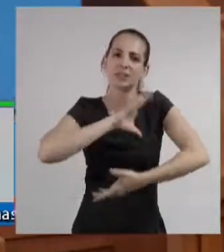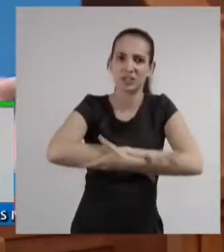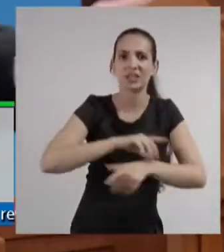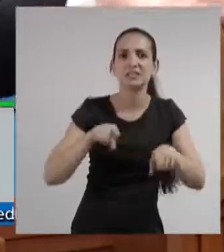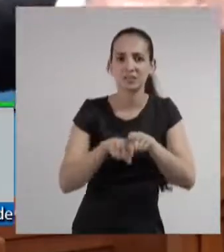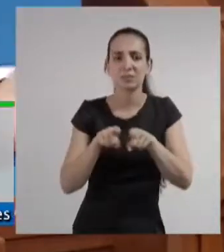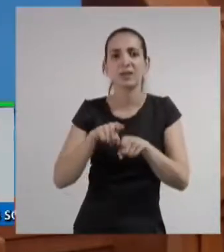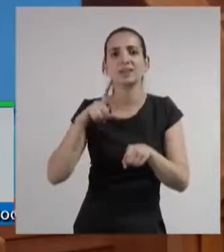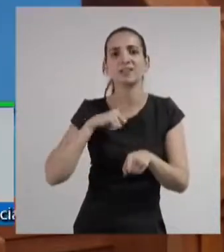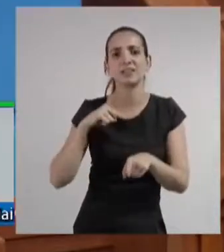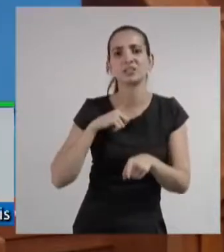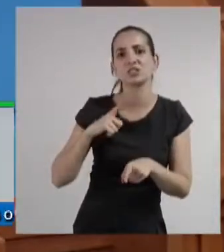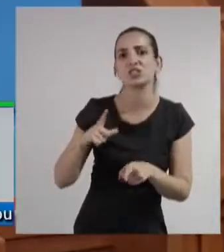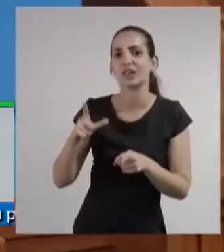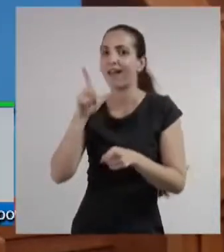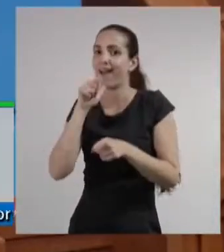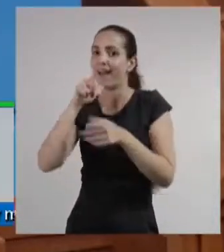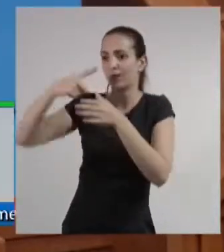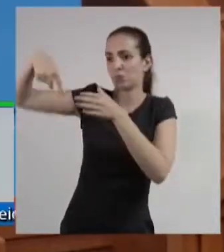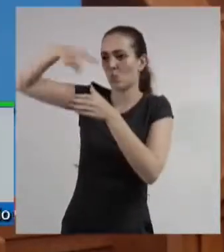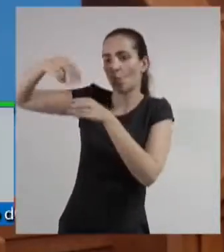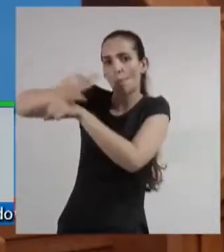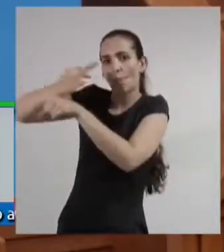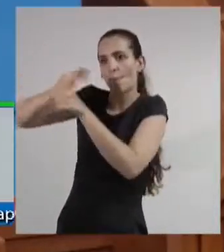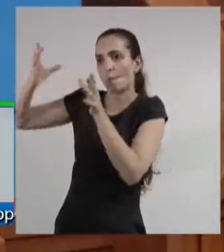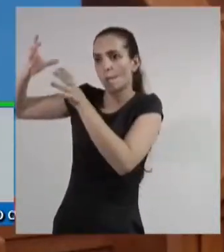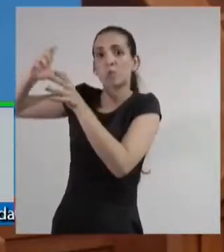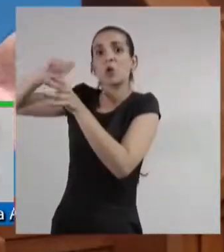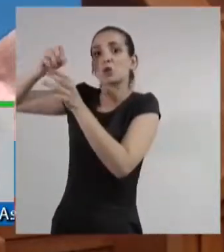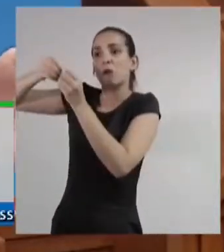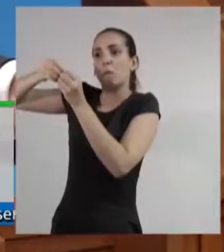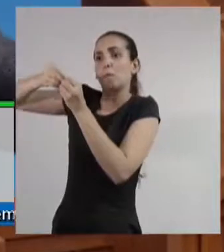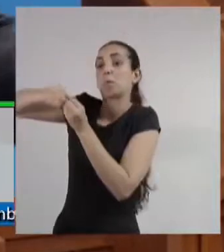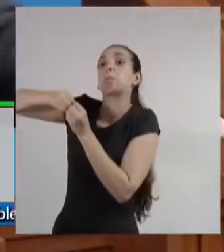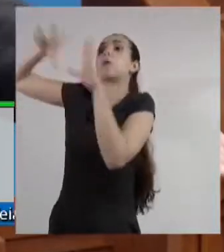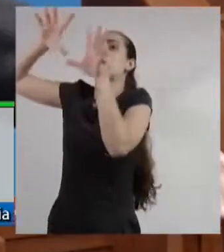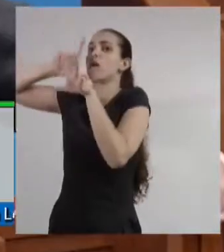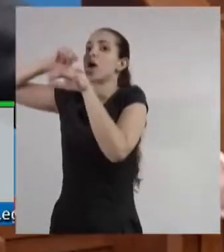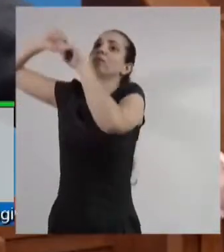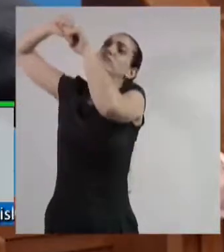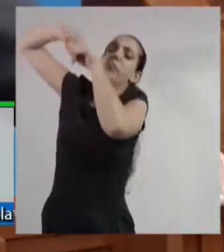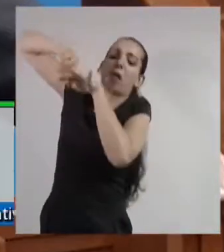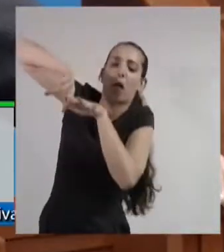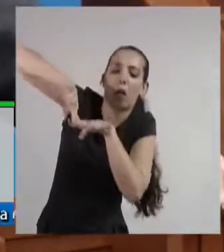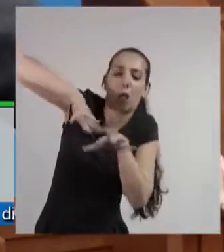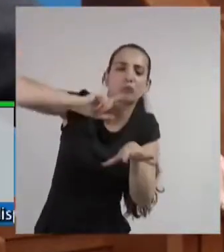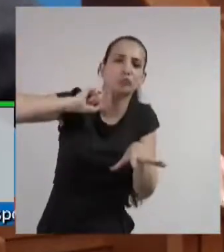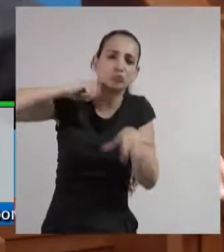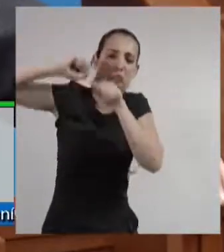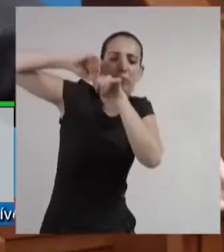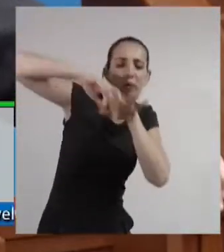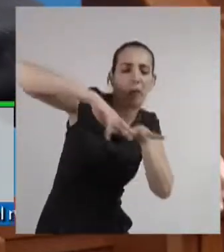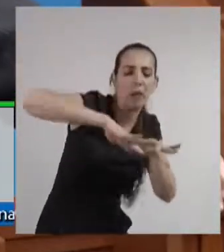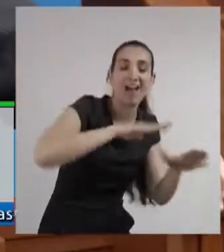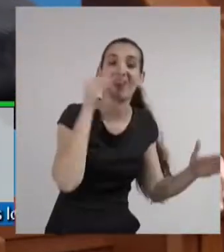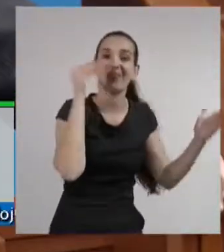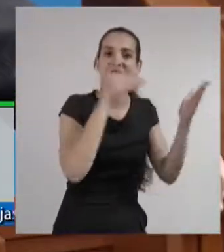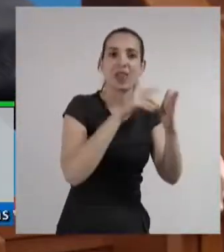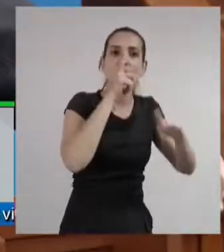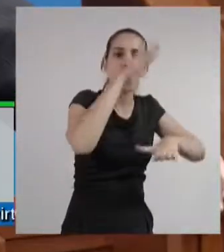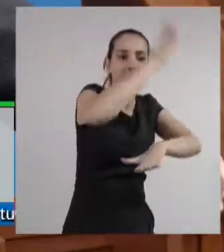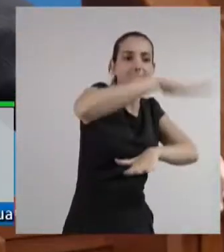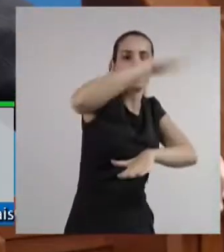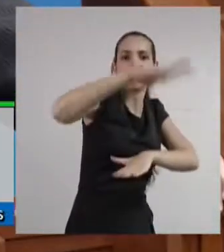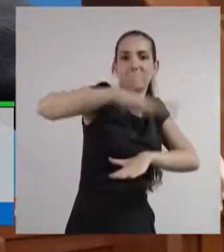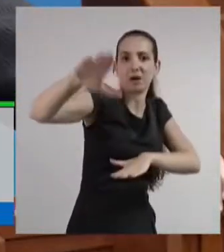que acabou com o rio que deságua lá no mar, e nós íamos chegar à água barrenta no mar. Então, foi